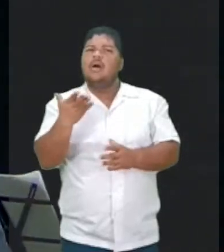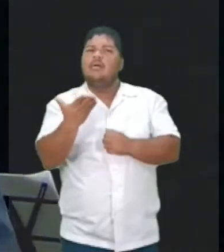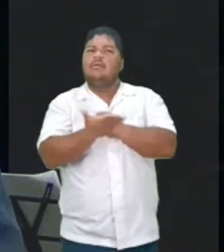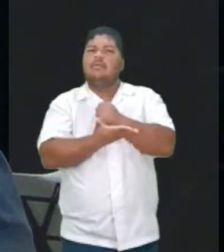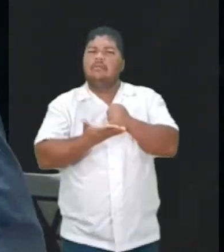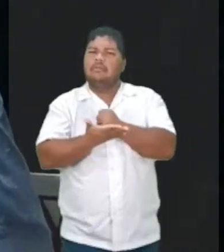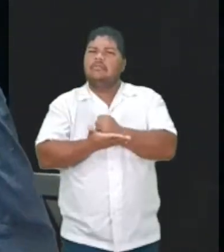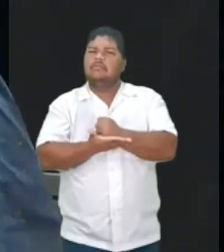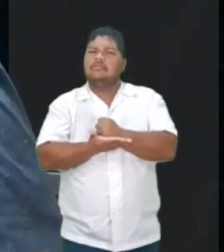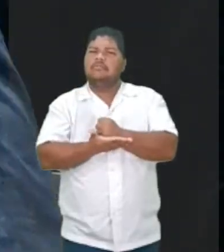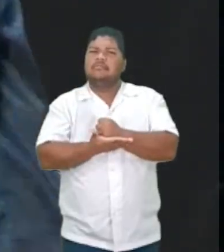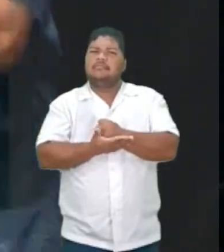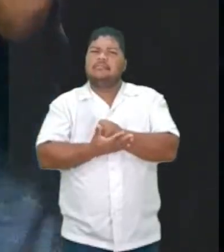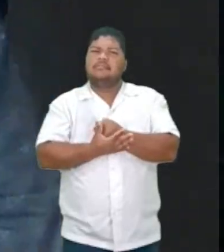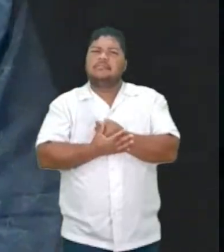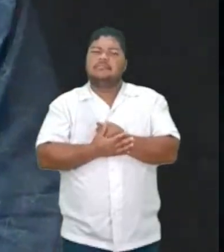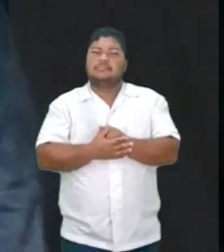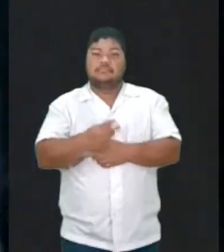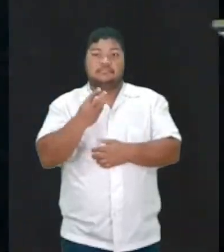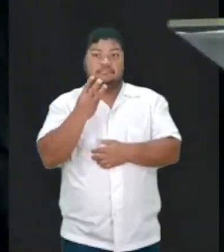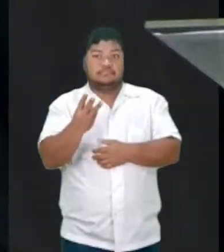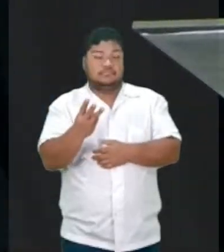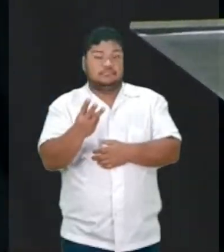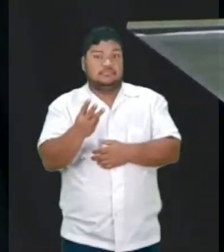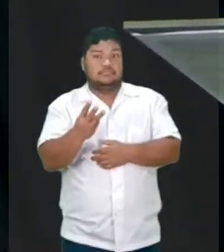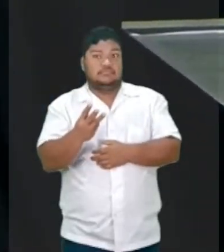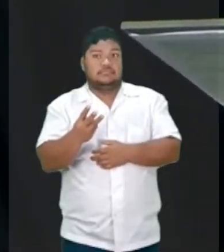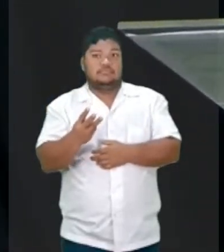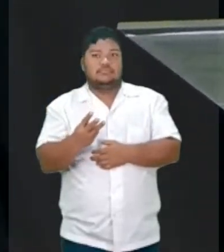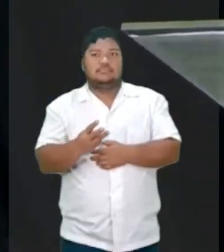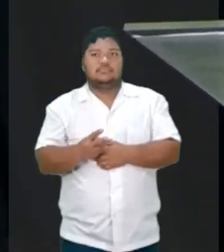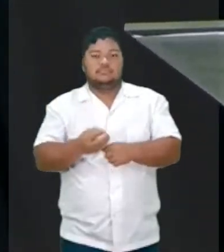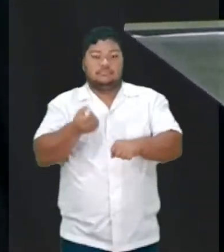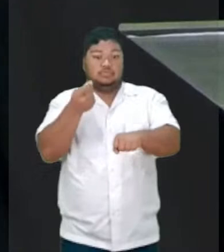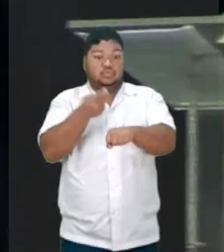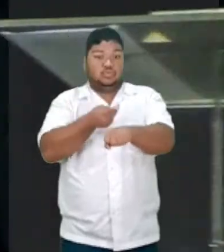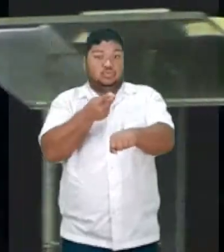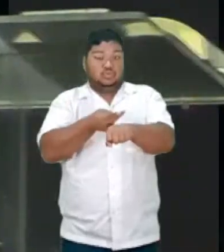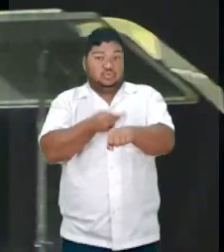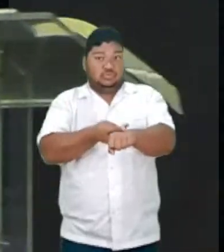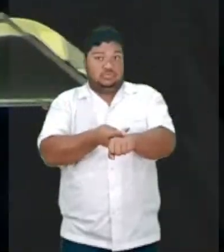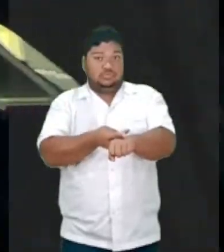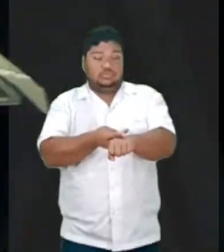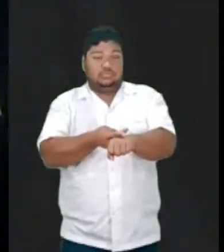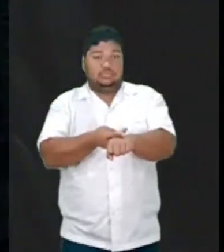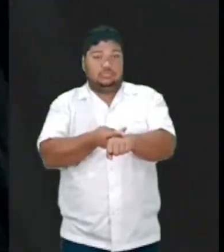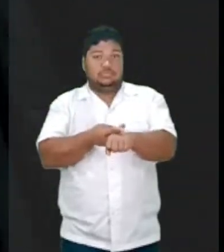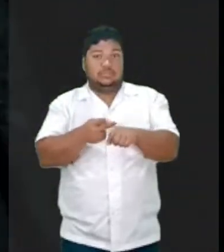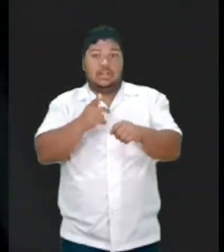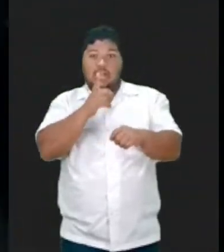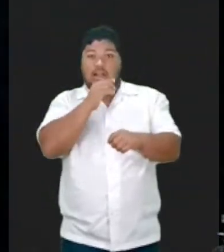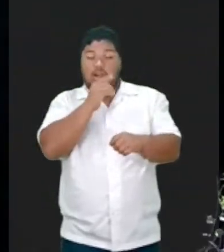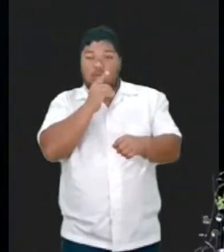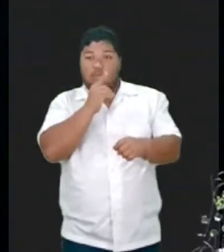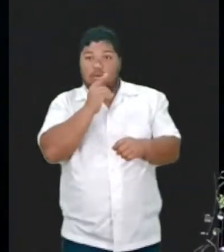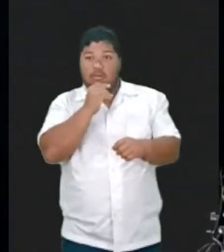matéria? 3. Estado sólido, líquido e gasoso.